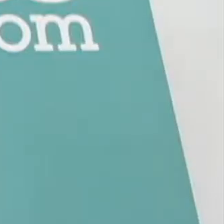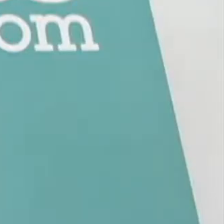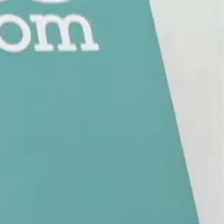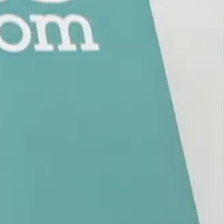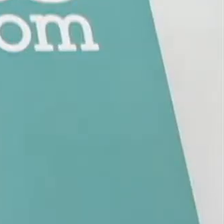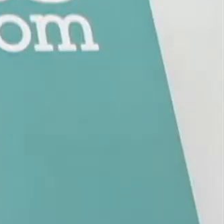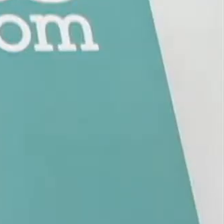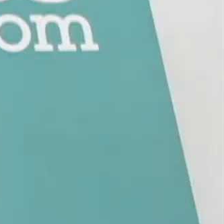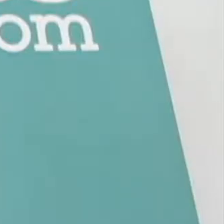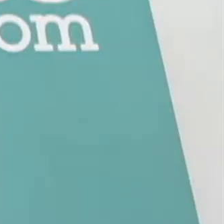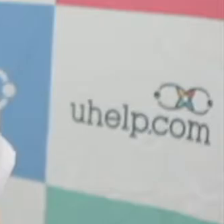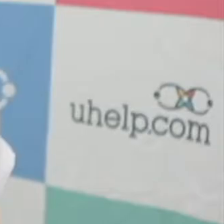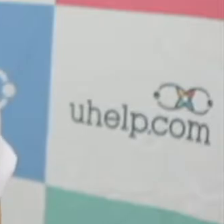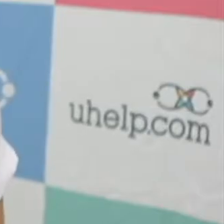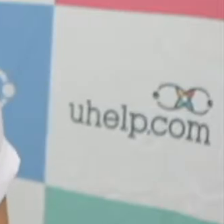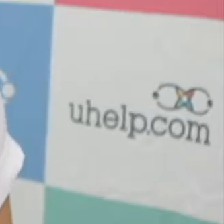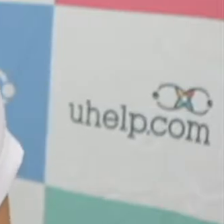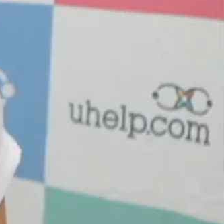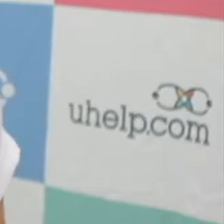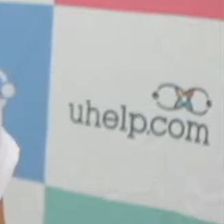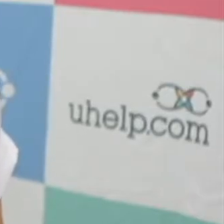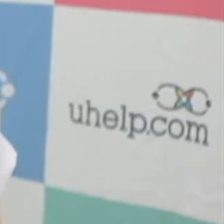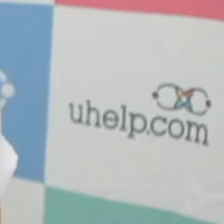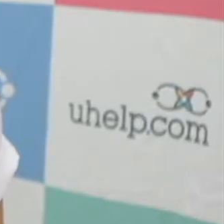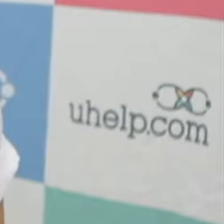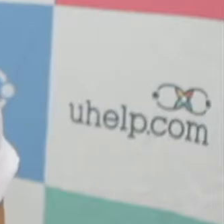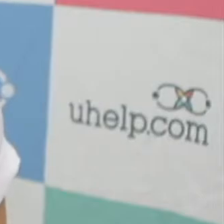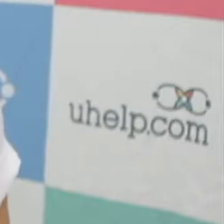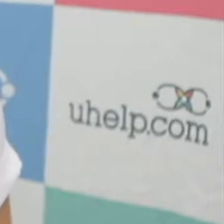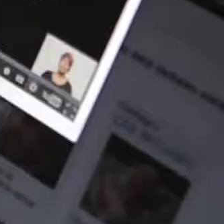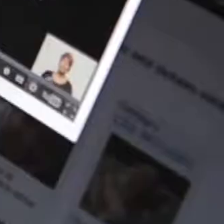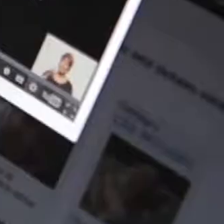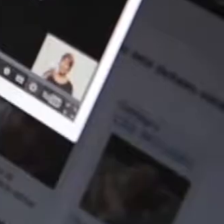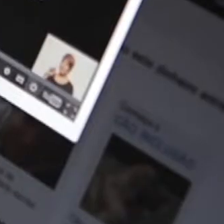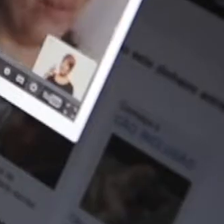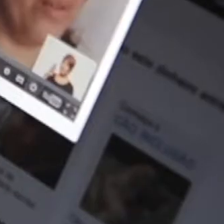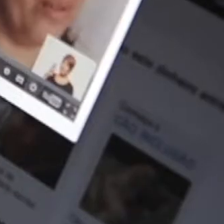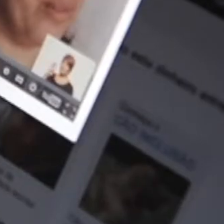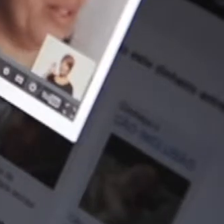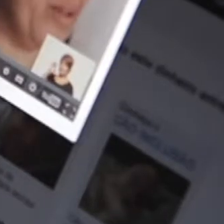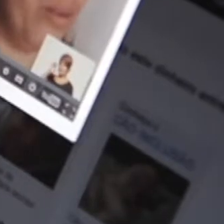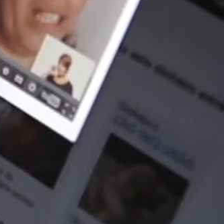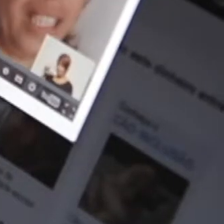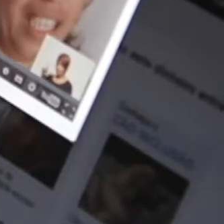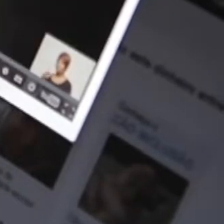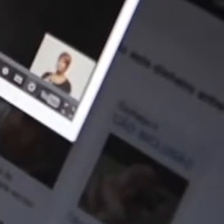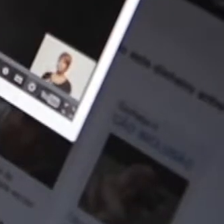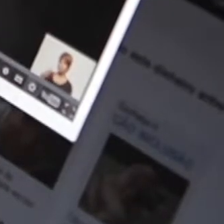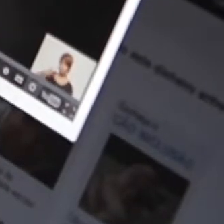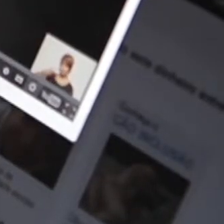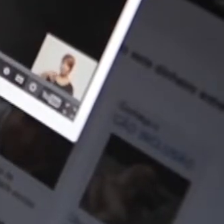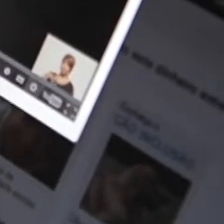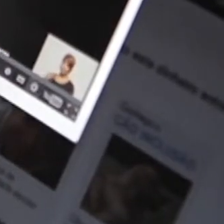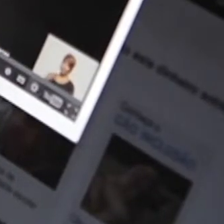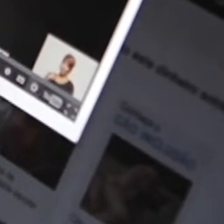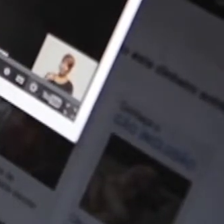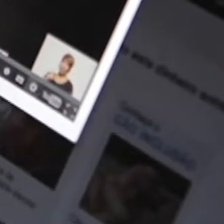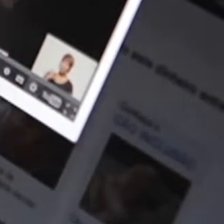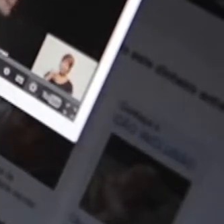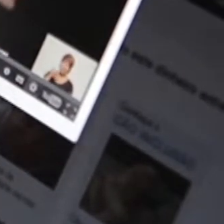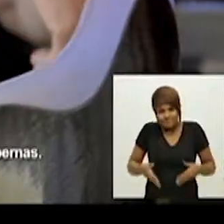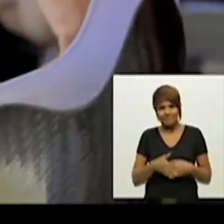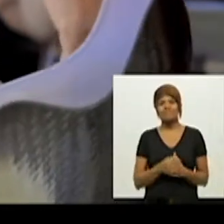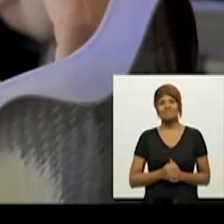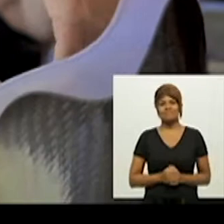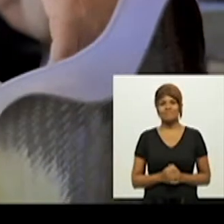Quando nós decidimos criar a YouHelp, a gente pensou que dentro desse universo novo, interativo e tudo, era importante a gente